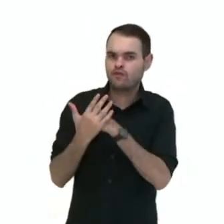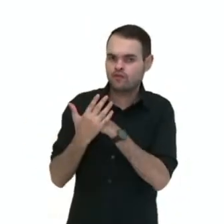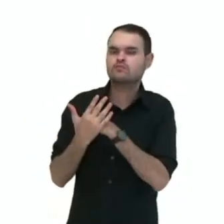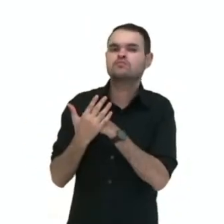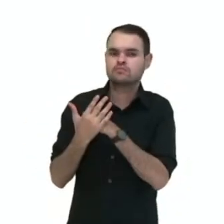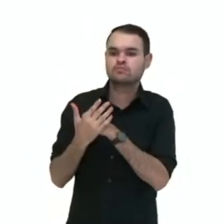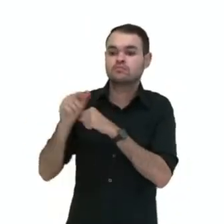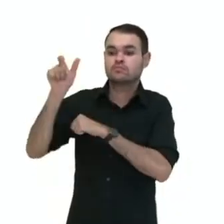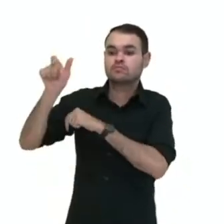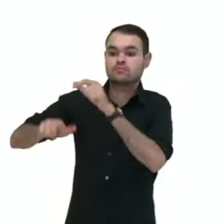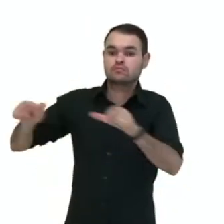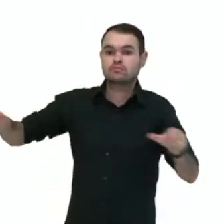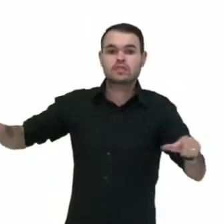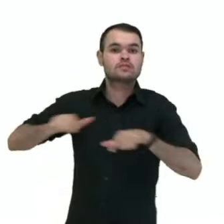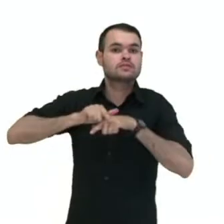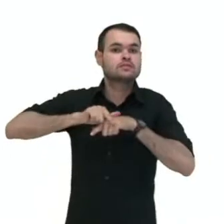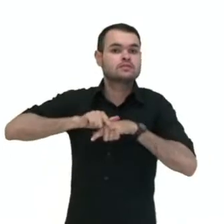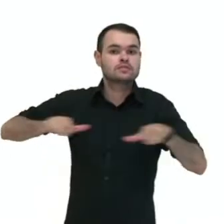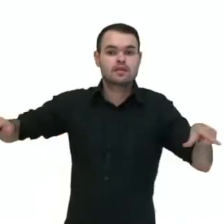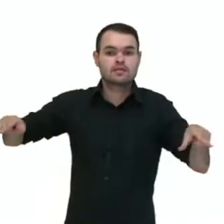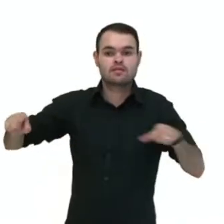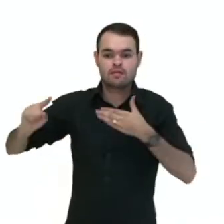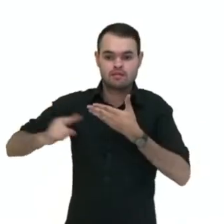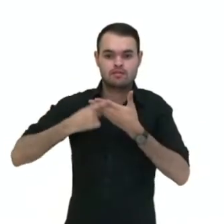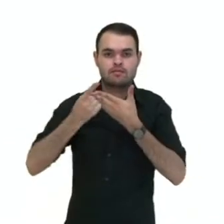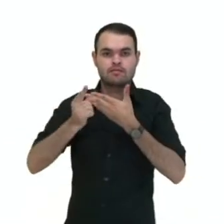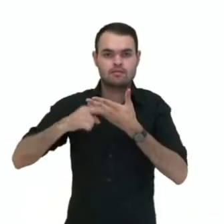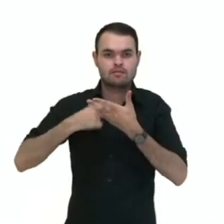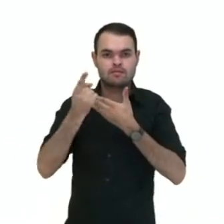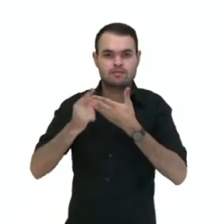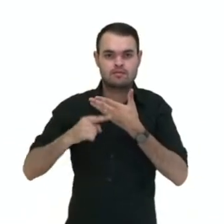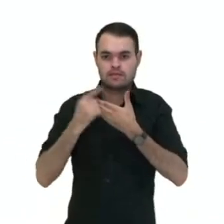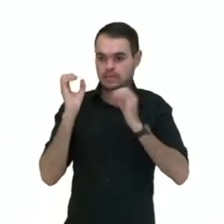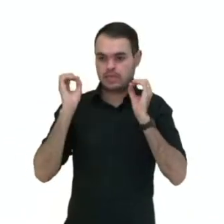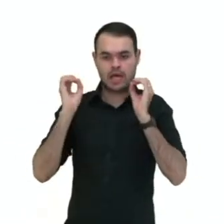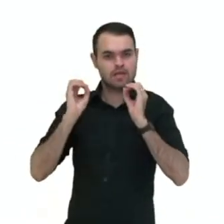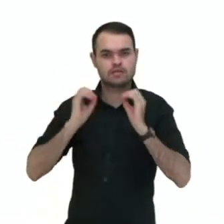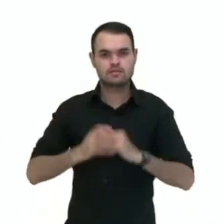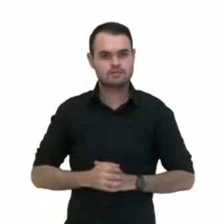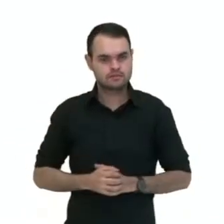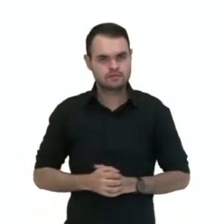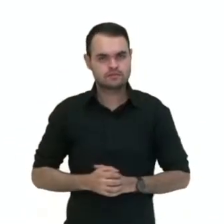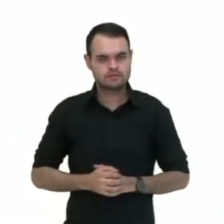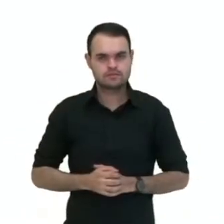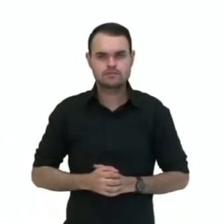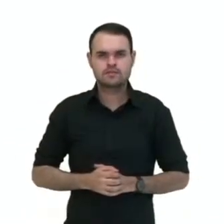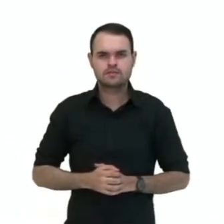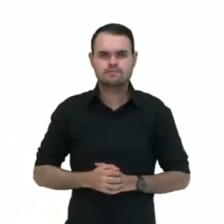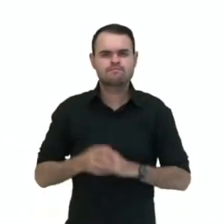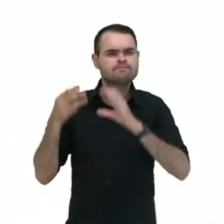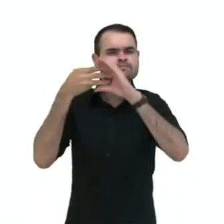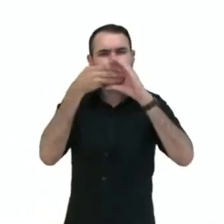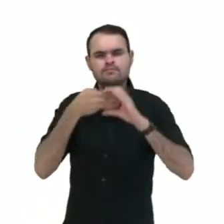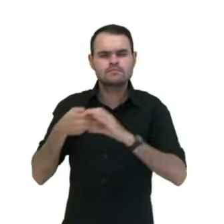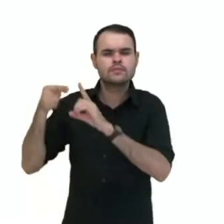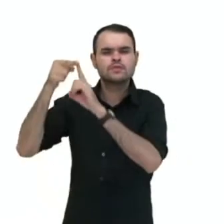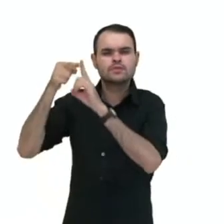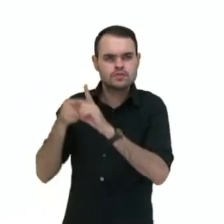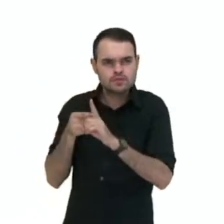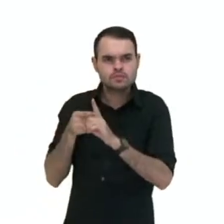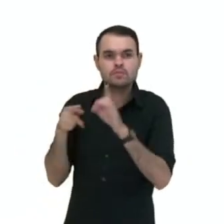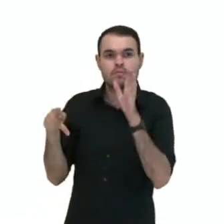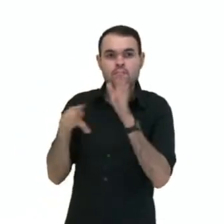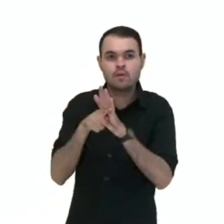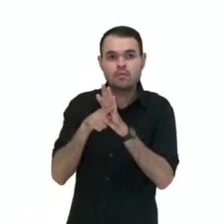em pessoas sem anticorpos detectados. As células encontradas do tipo T